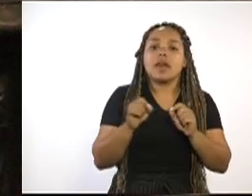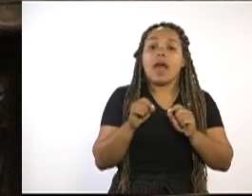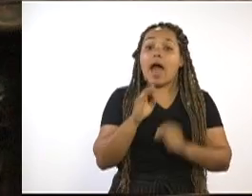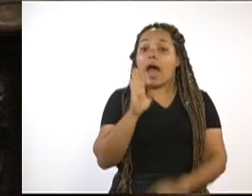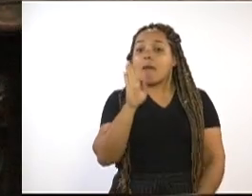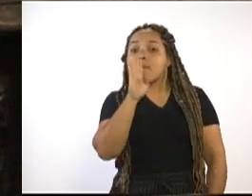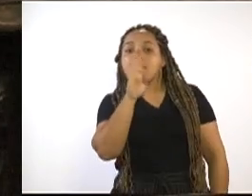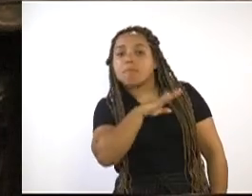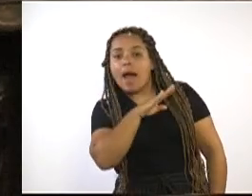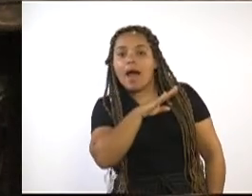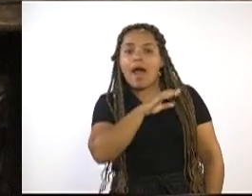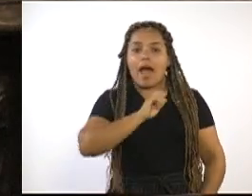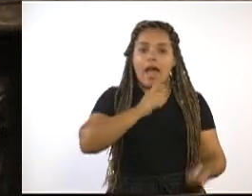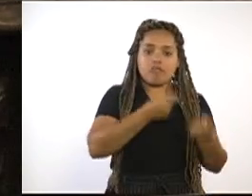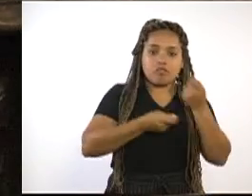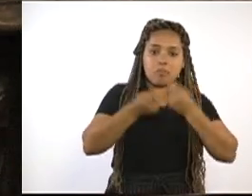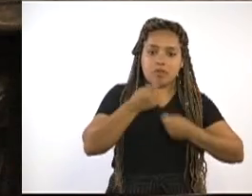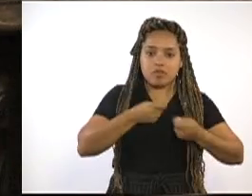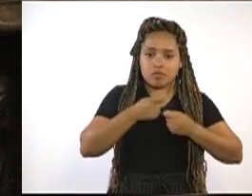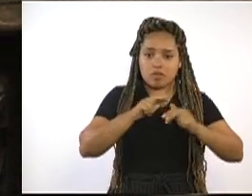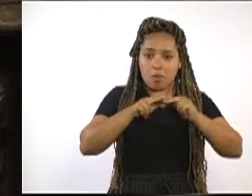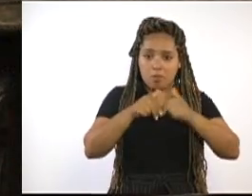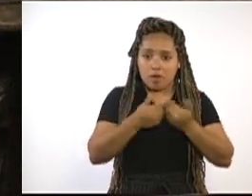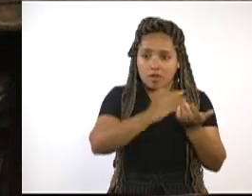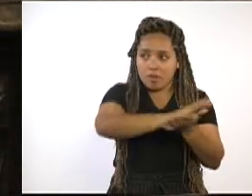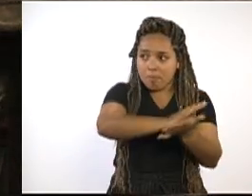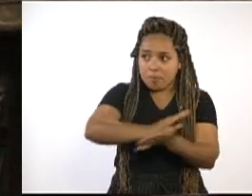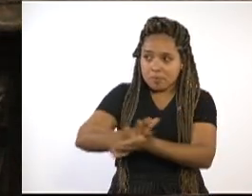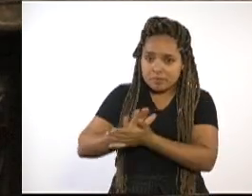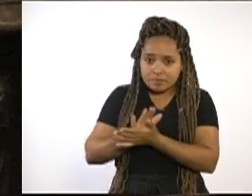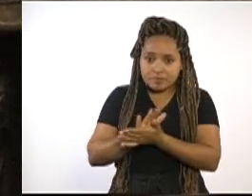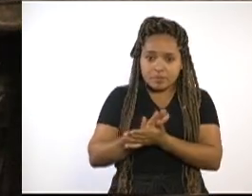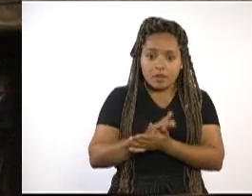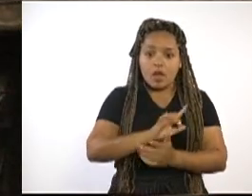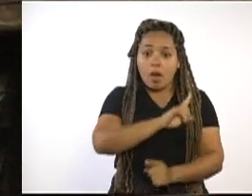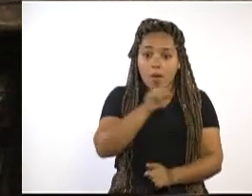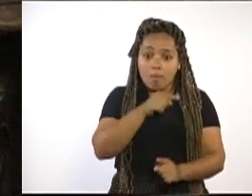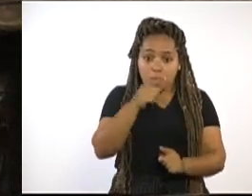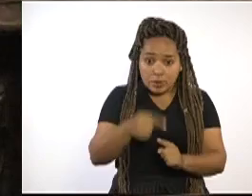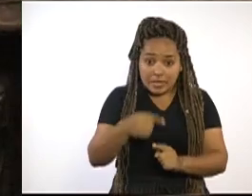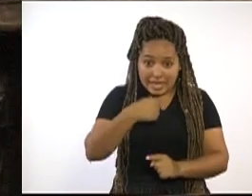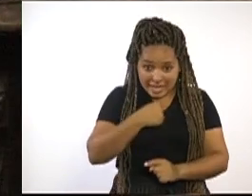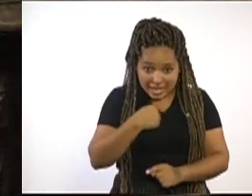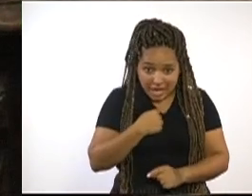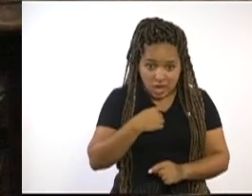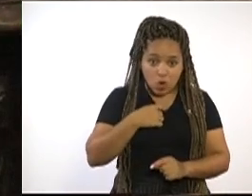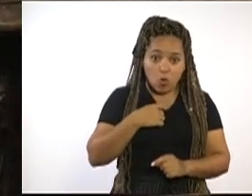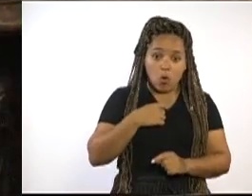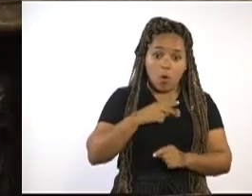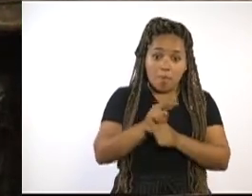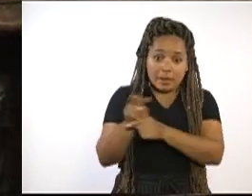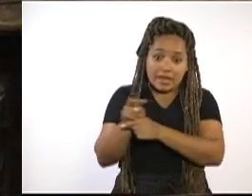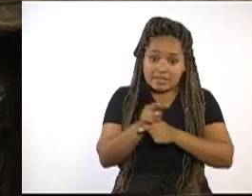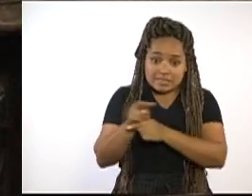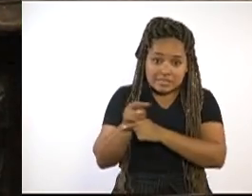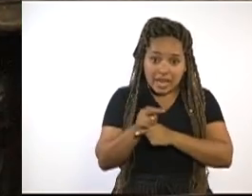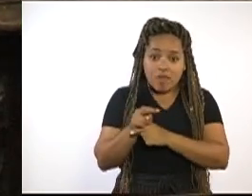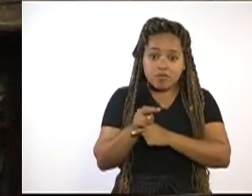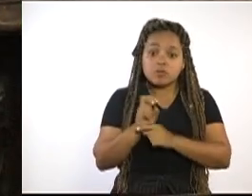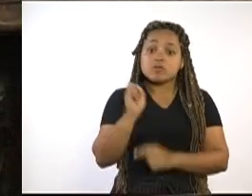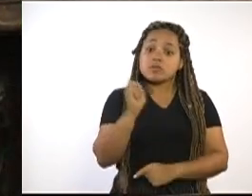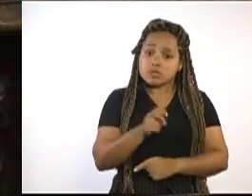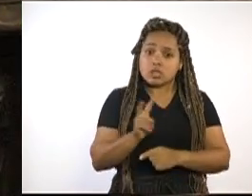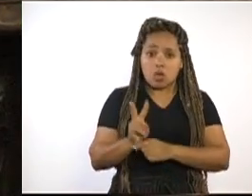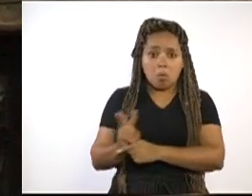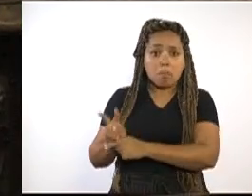por esta esculhambação que é o Rio de Janeiro, porque eu, por exemplo, fui criado na Zona Oeste do Rio de